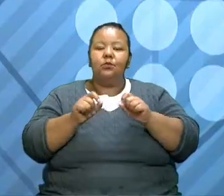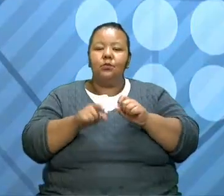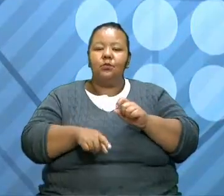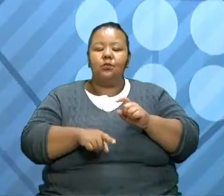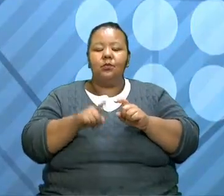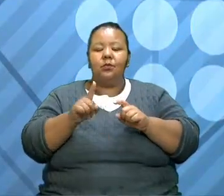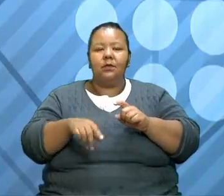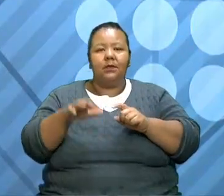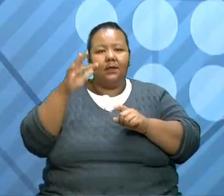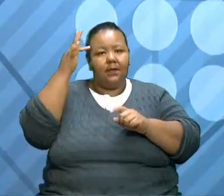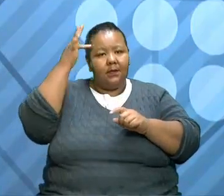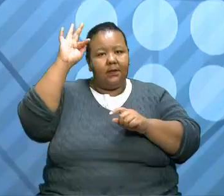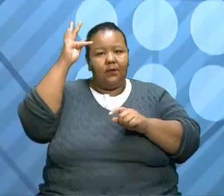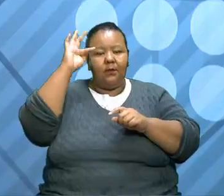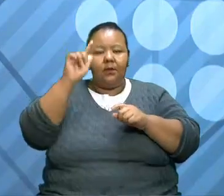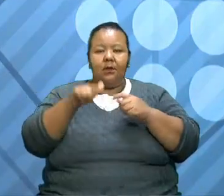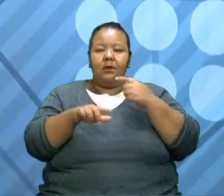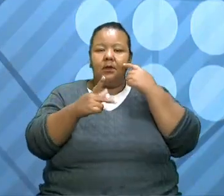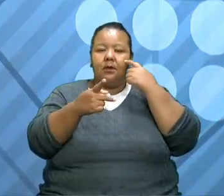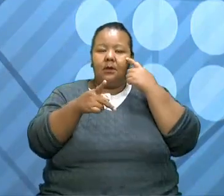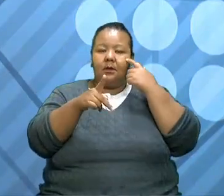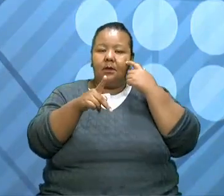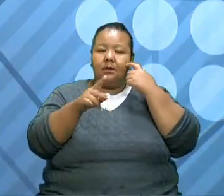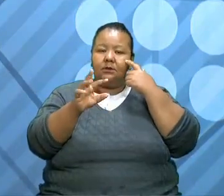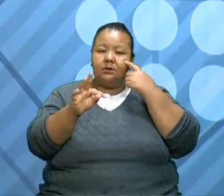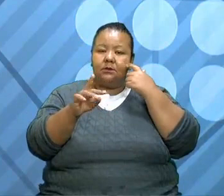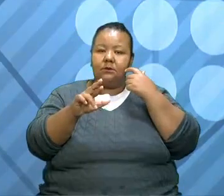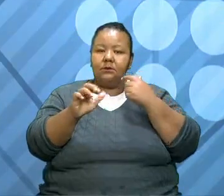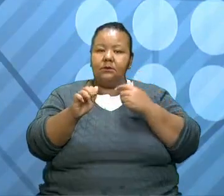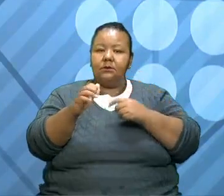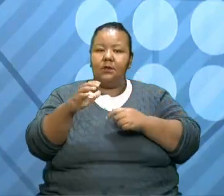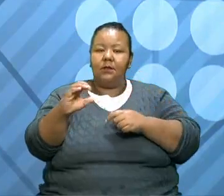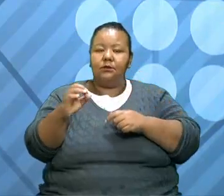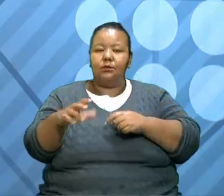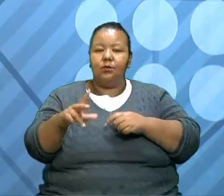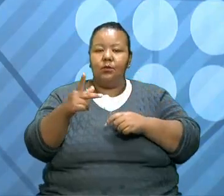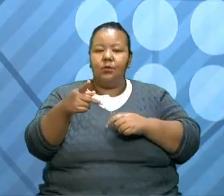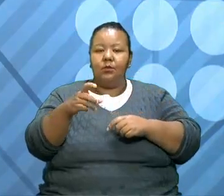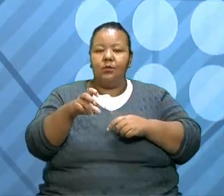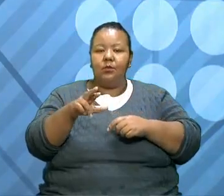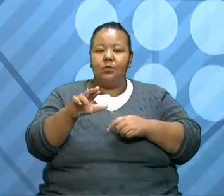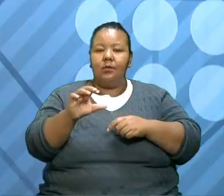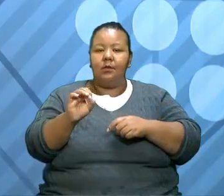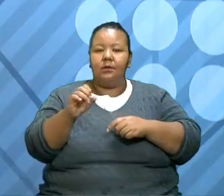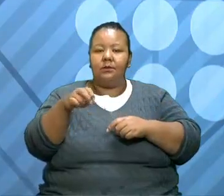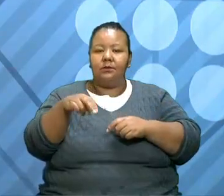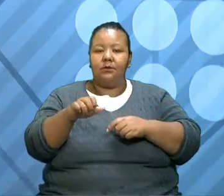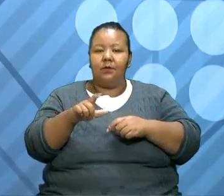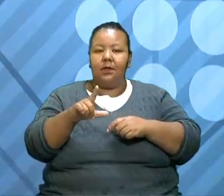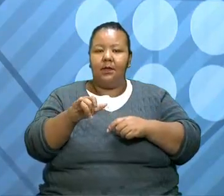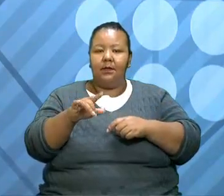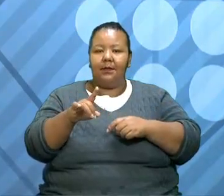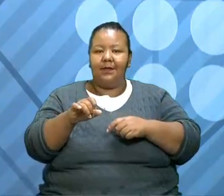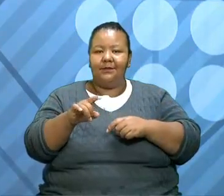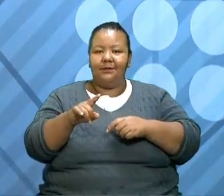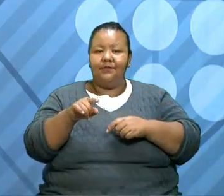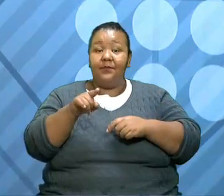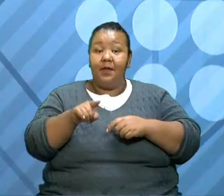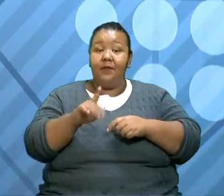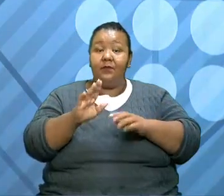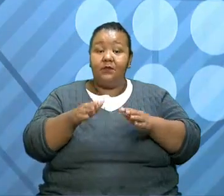que diz a teoria dos traços de personalidade? Ela fala assim, olha, que você já nasce líder. É, sabe quando você vê uma